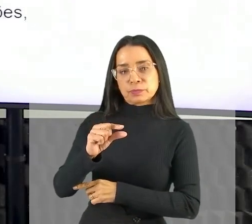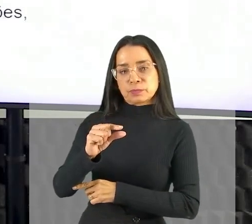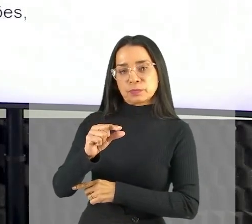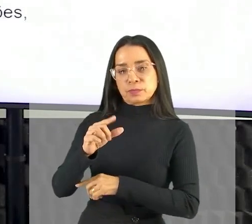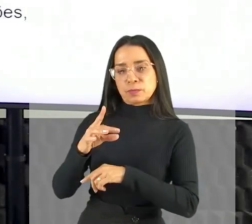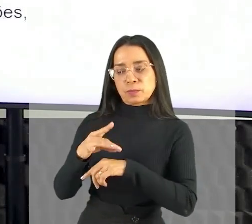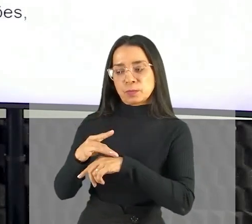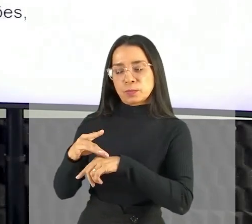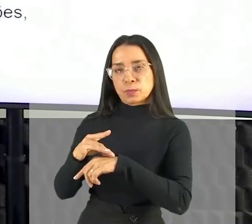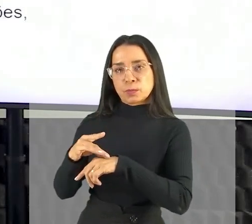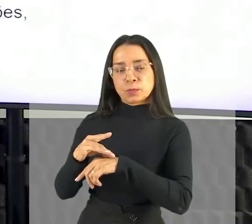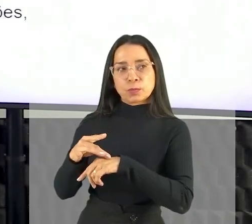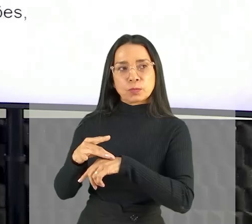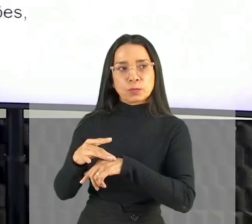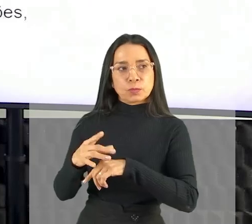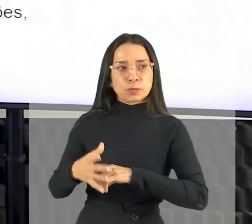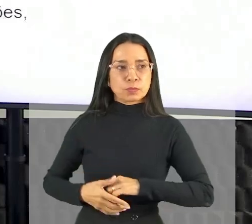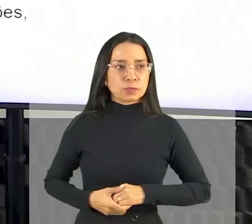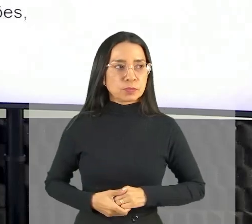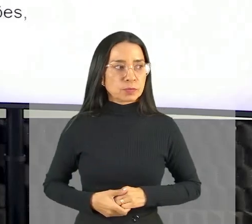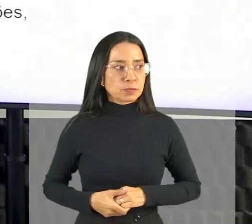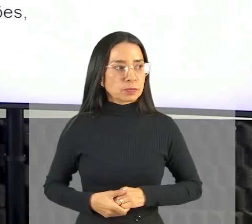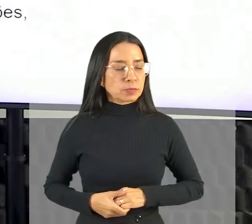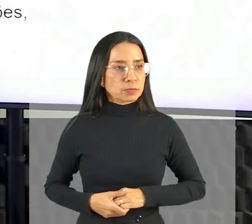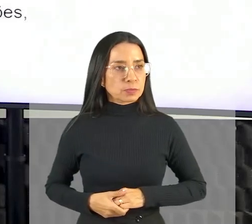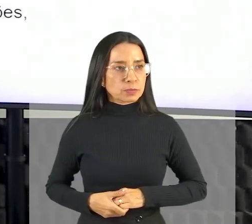né e ele